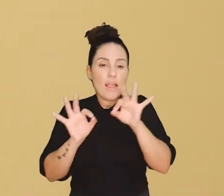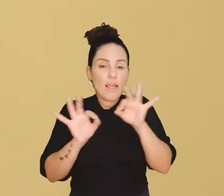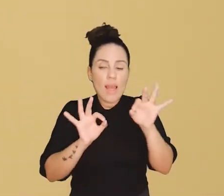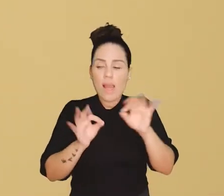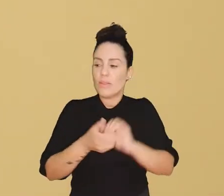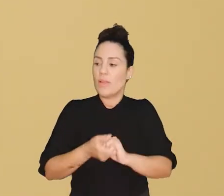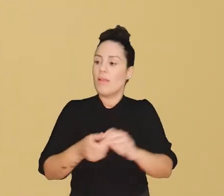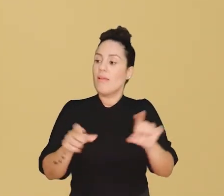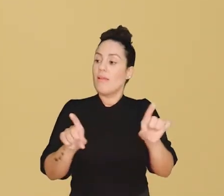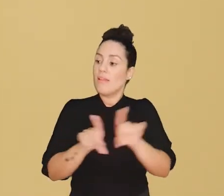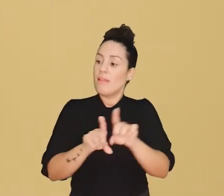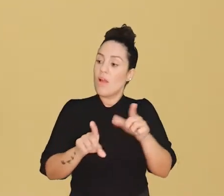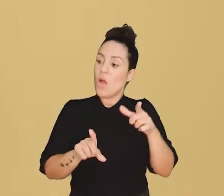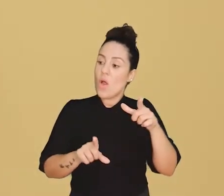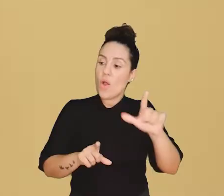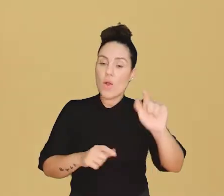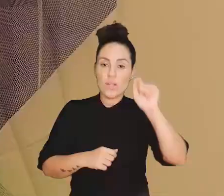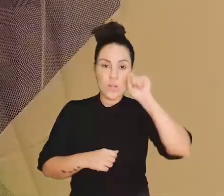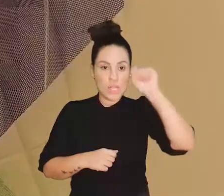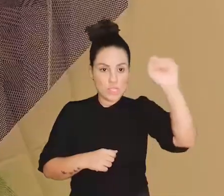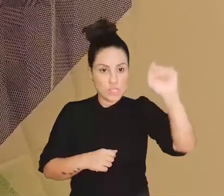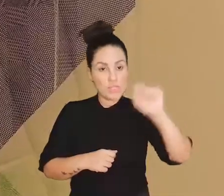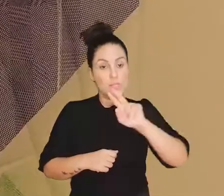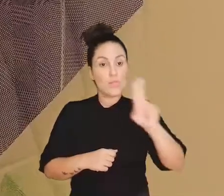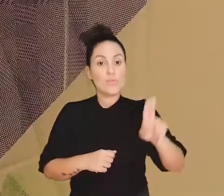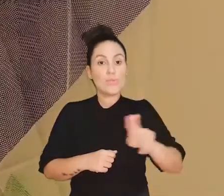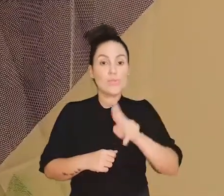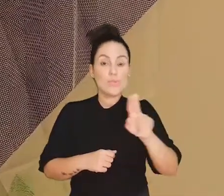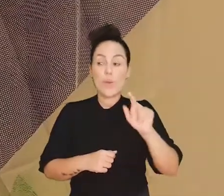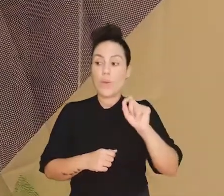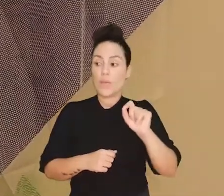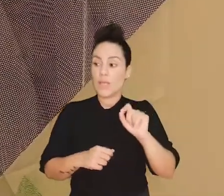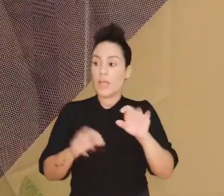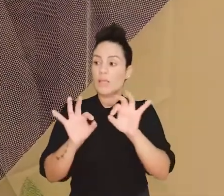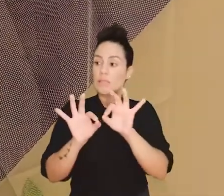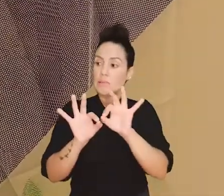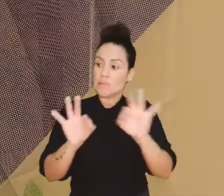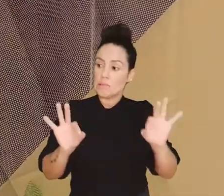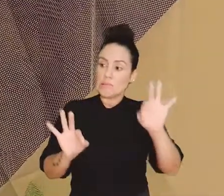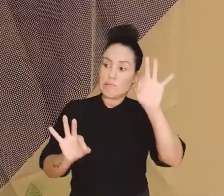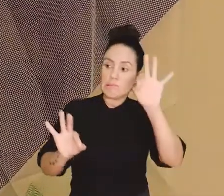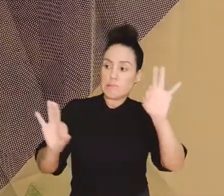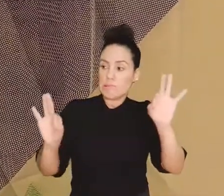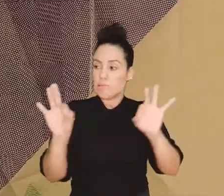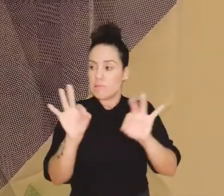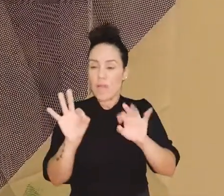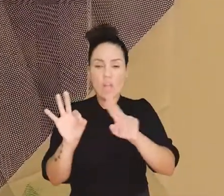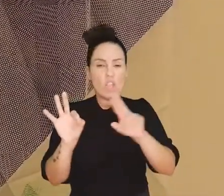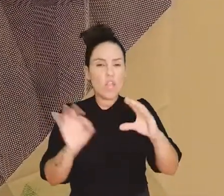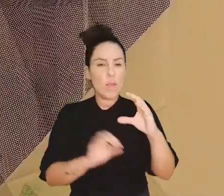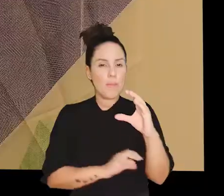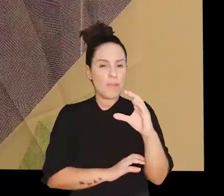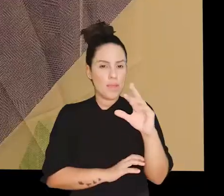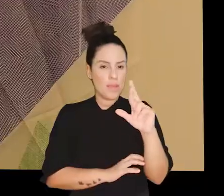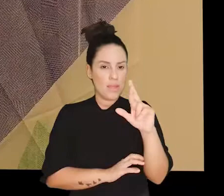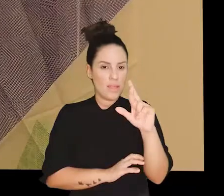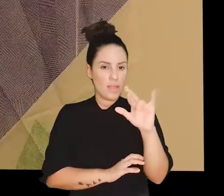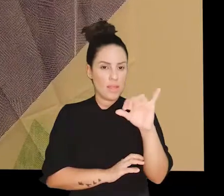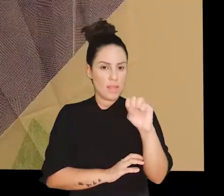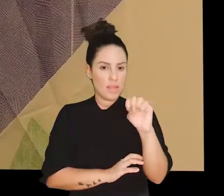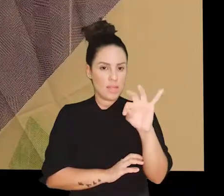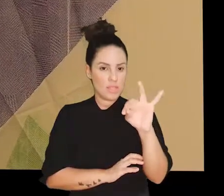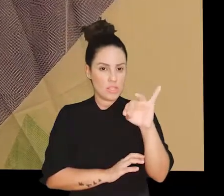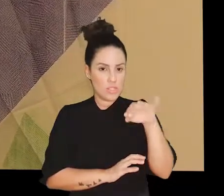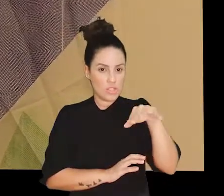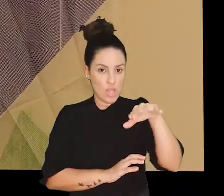não precisa. Também o artista Cristiano Lenhard lida com o vocabulário geométrico, mas valorizando